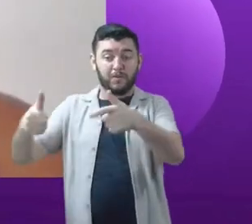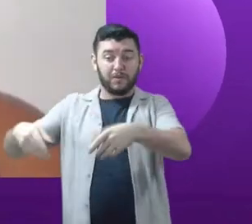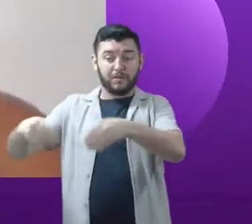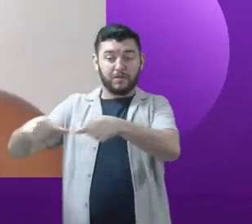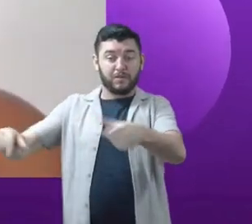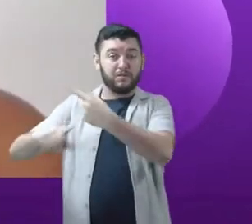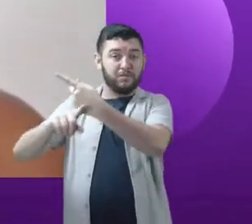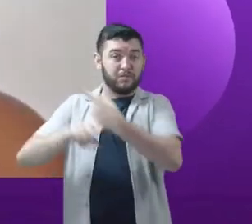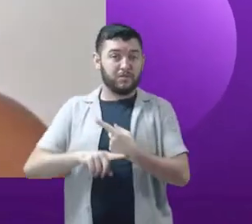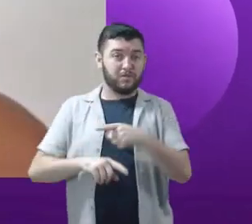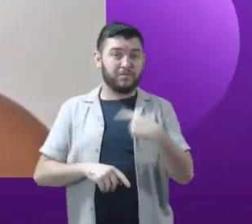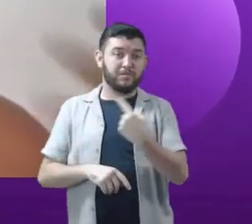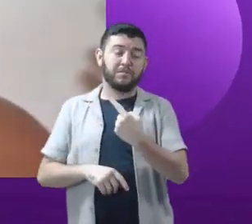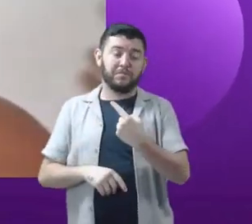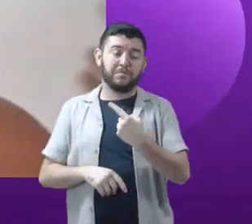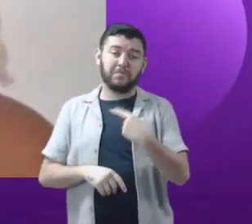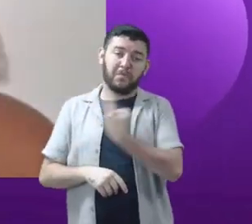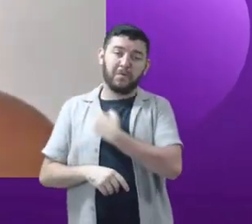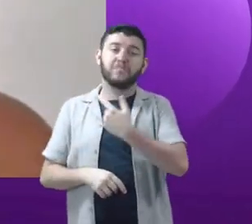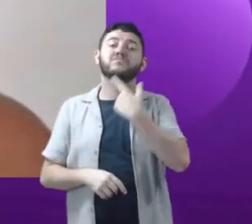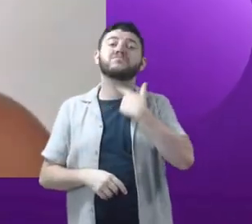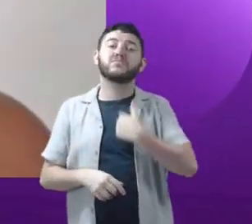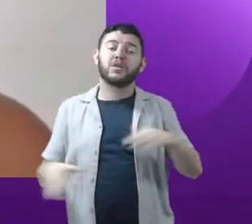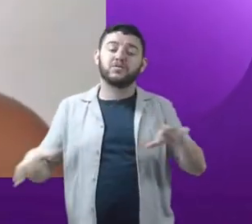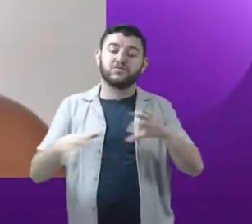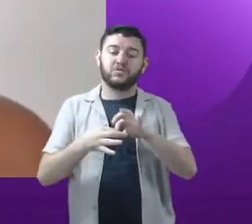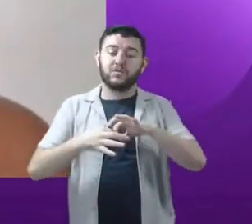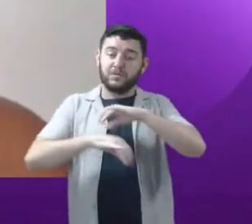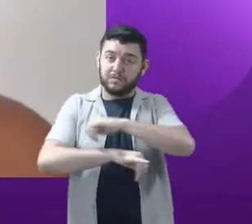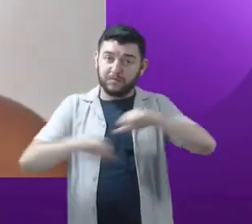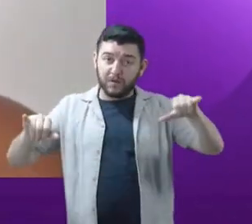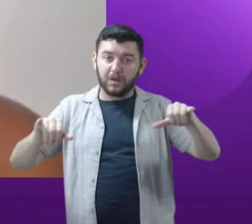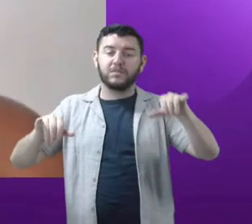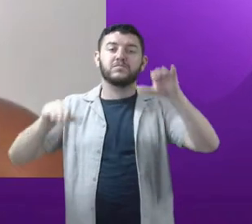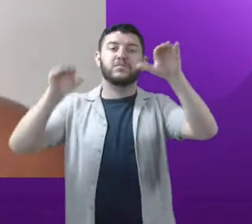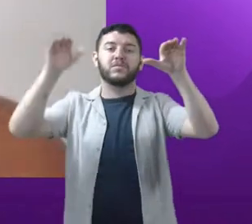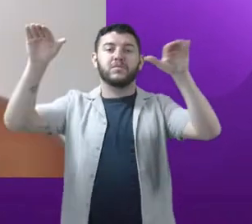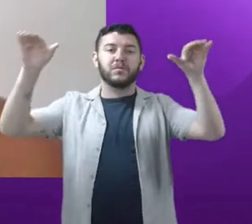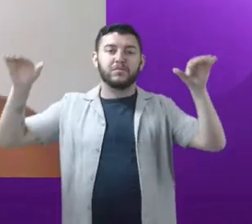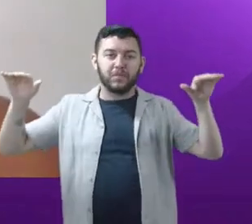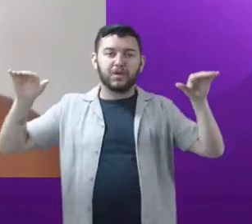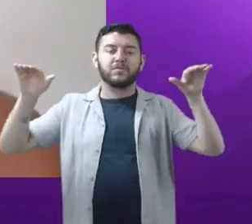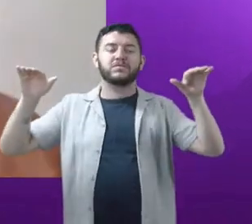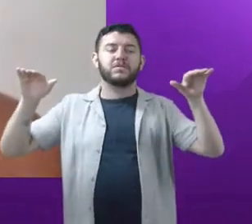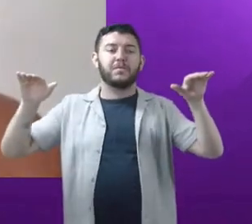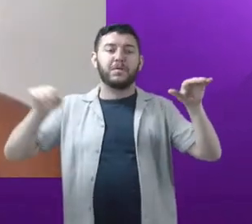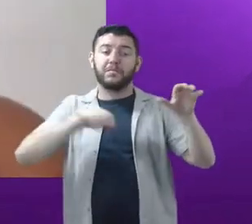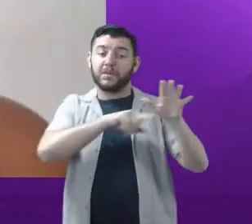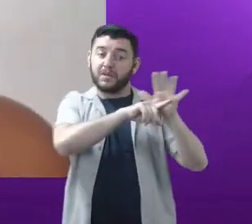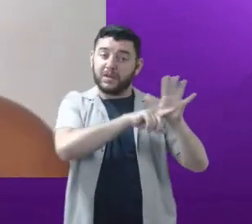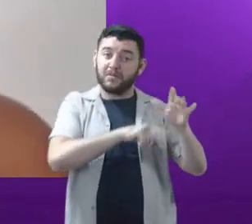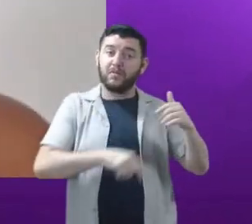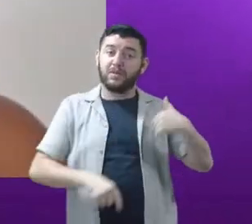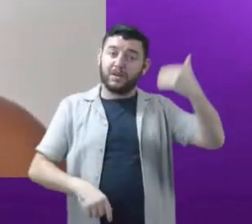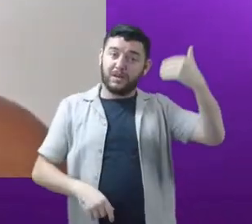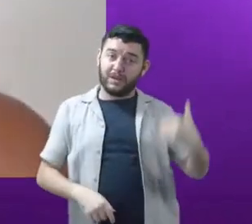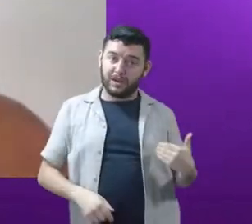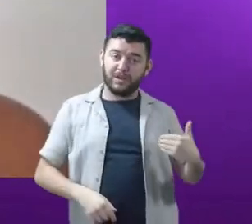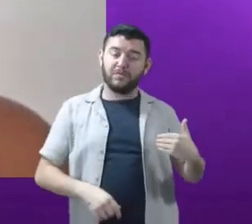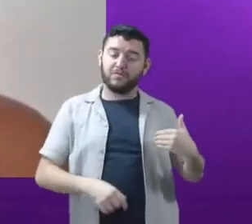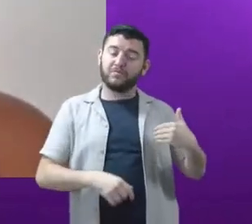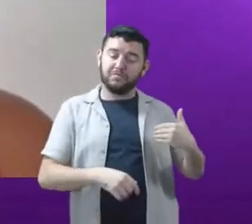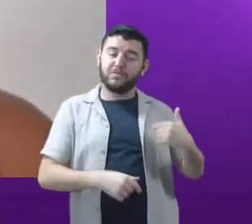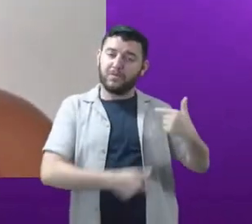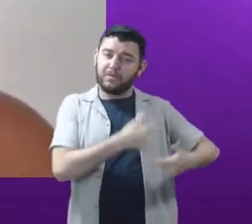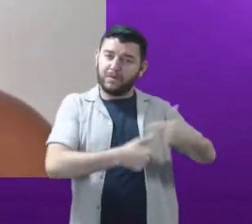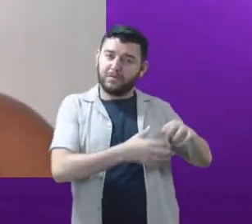fazer parte dessa publicação e, inclusive, né, chamar outros pesquisadores, eu e um outro amigo, como eu disse, eu sou da área de comunicação e